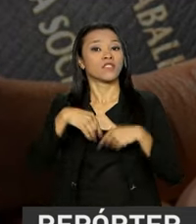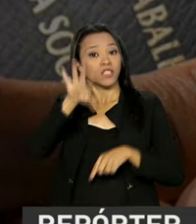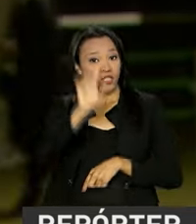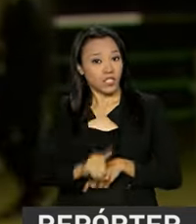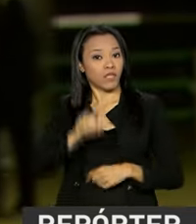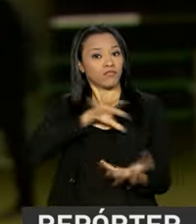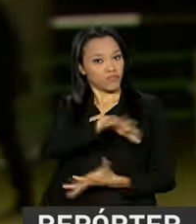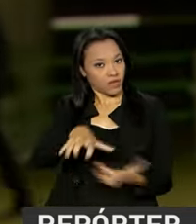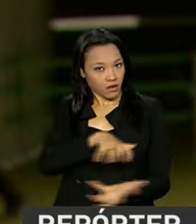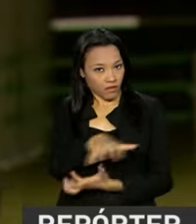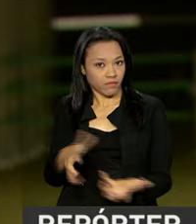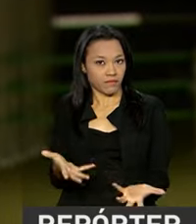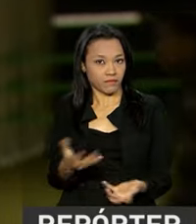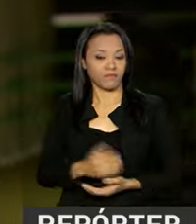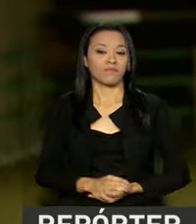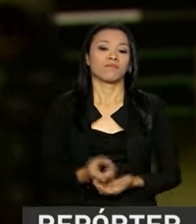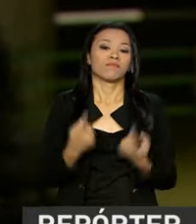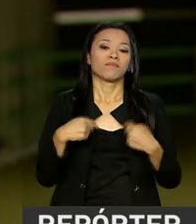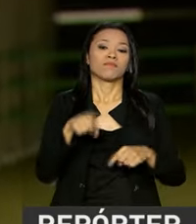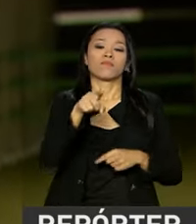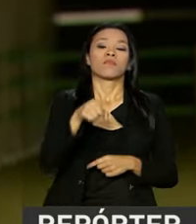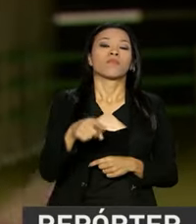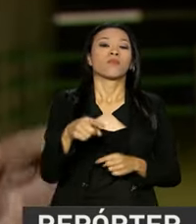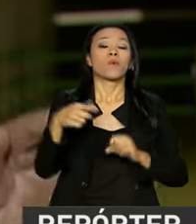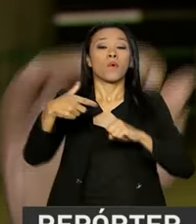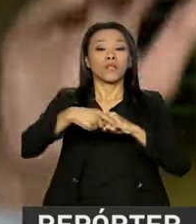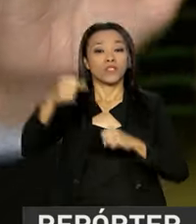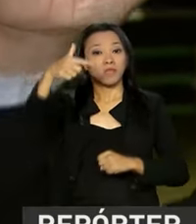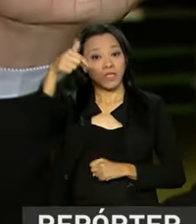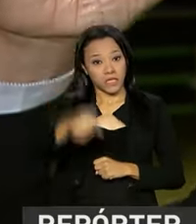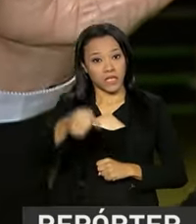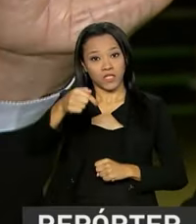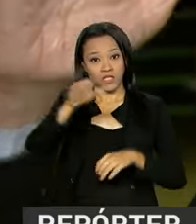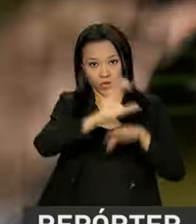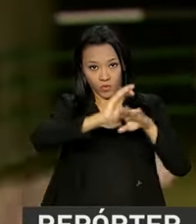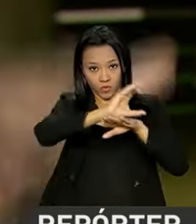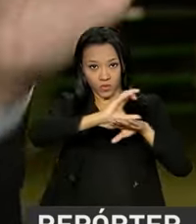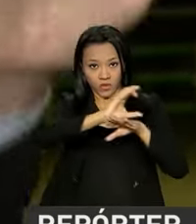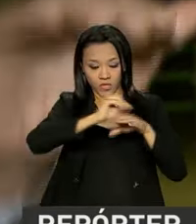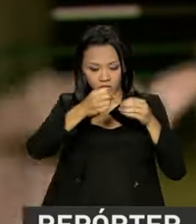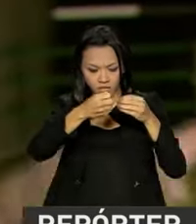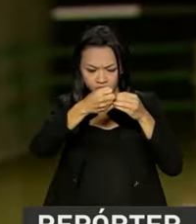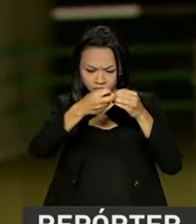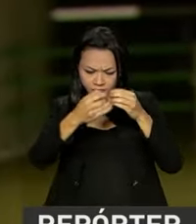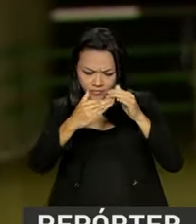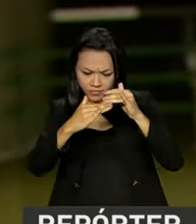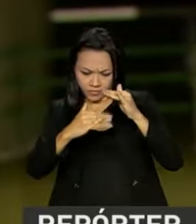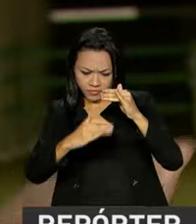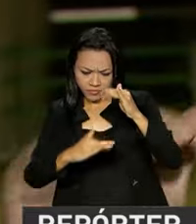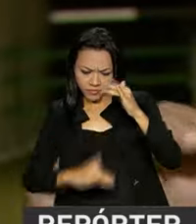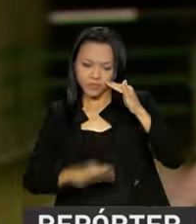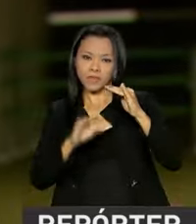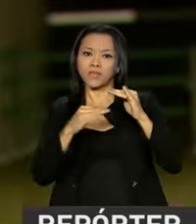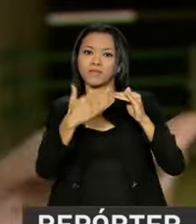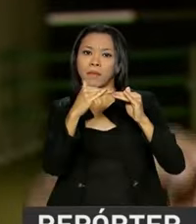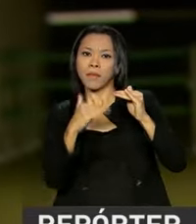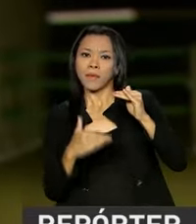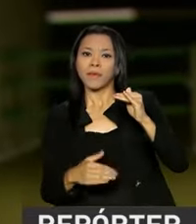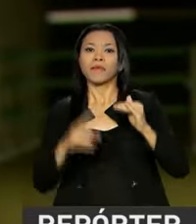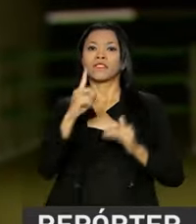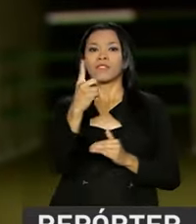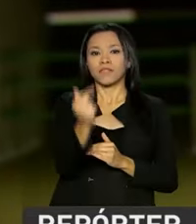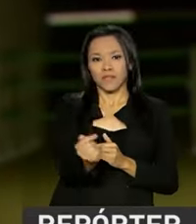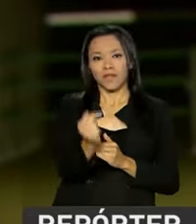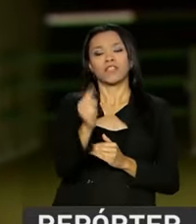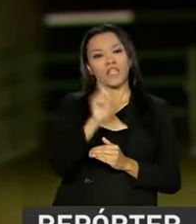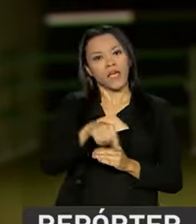greve o artigo 7 da Constituição que tem 17 incisos 17 pontos que são os direitos constitucionais